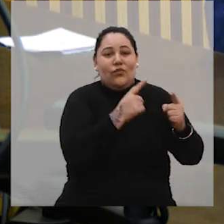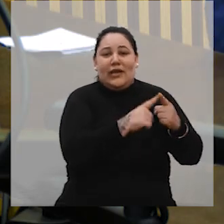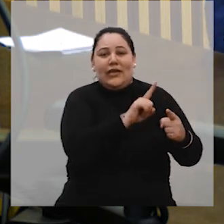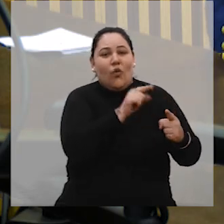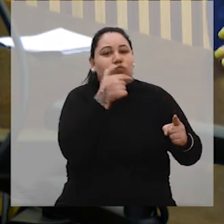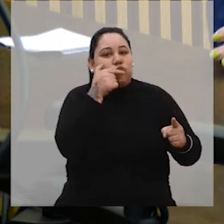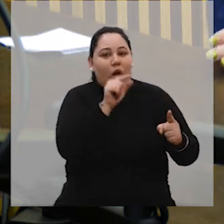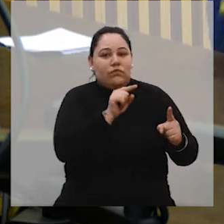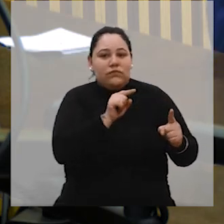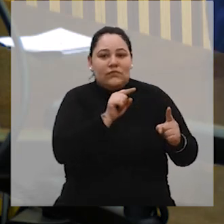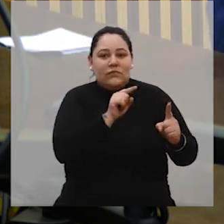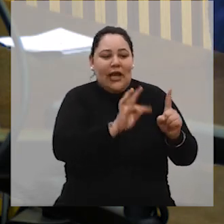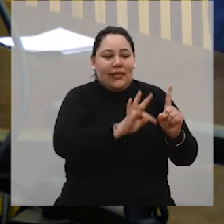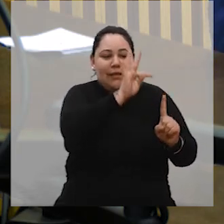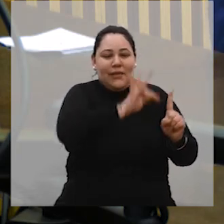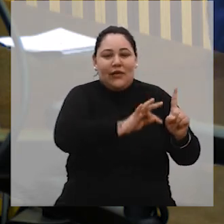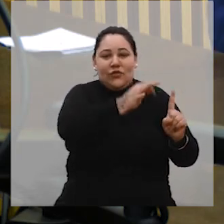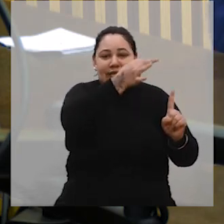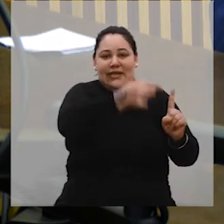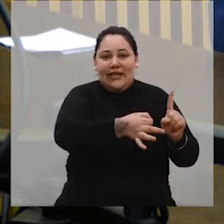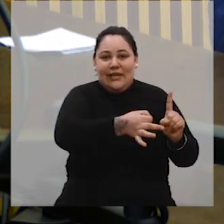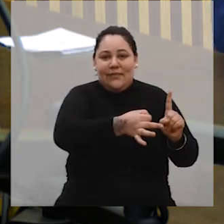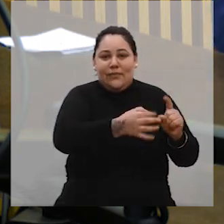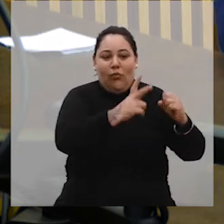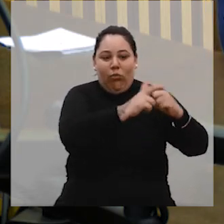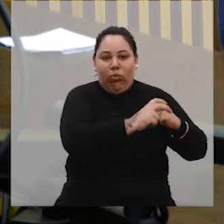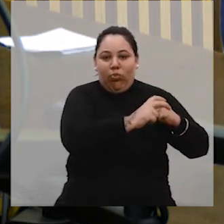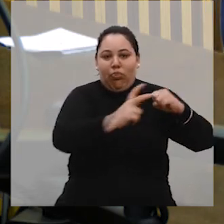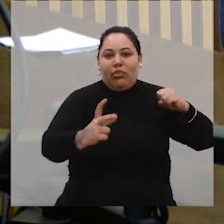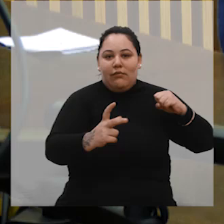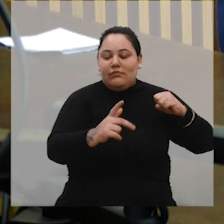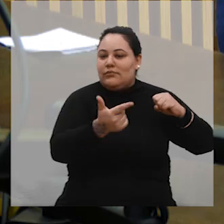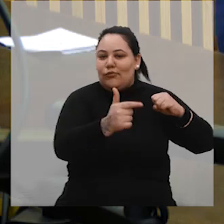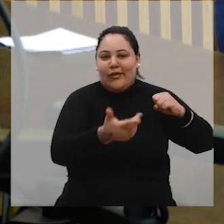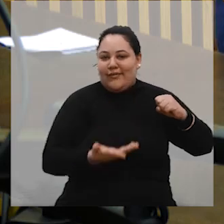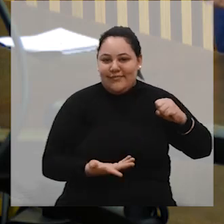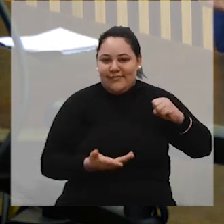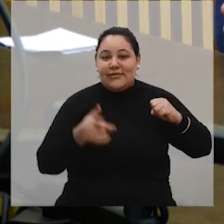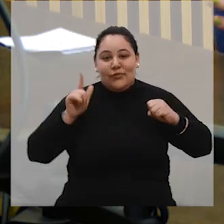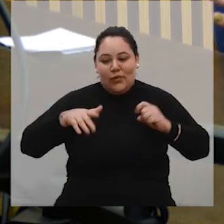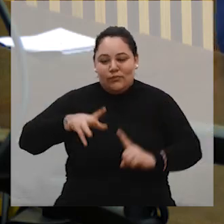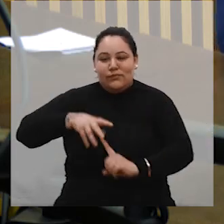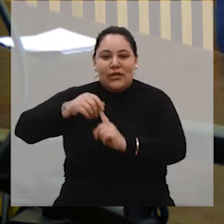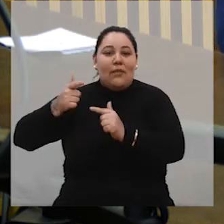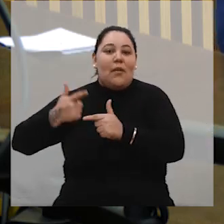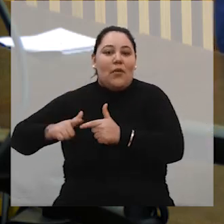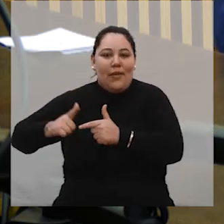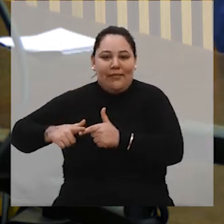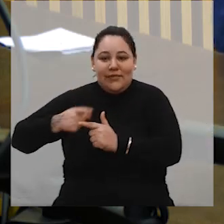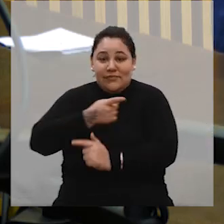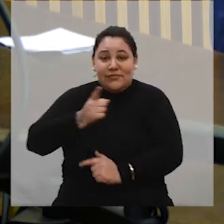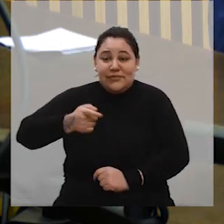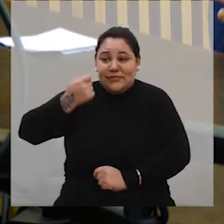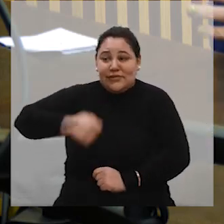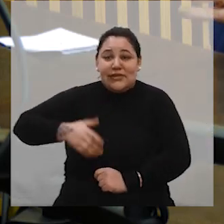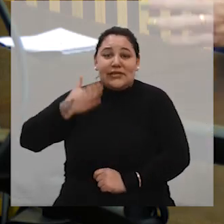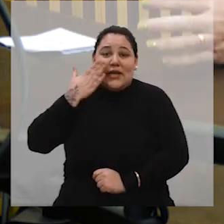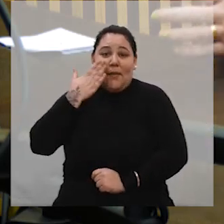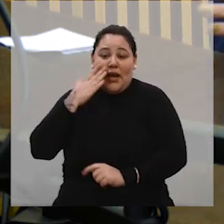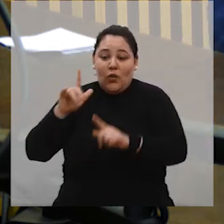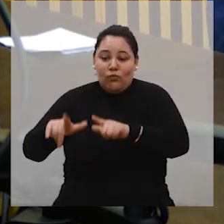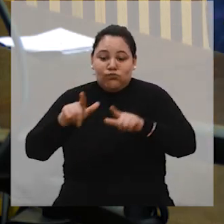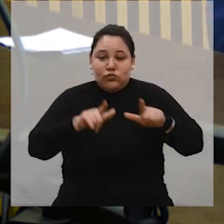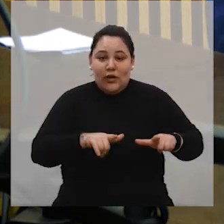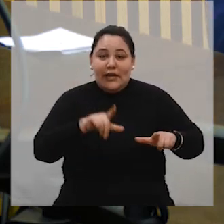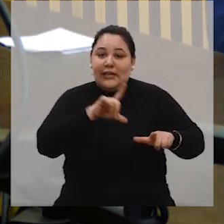temperatura para eliminação do vírus. Então, isso é que é o grande problema, que a gente tem que saber os